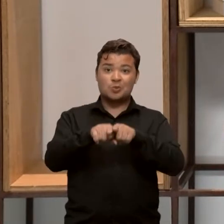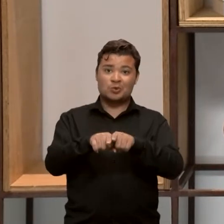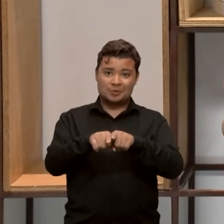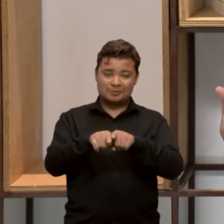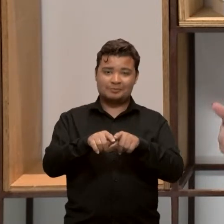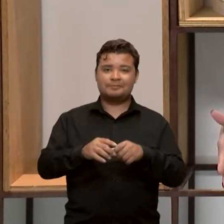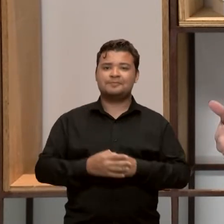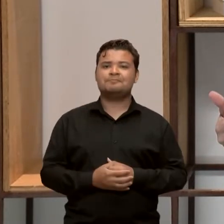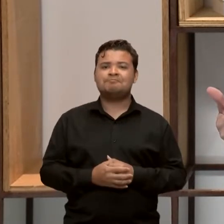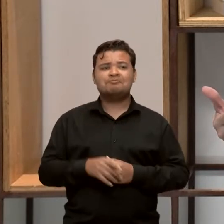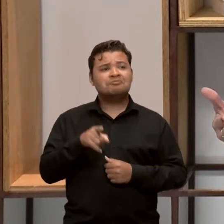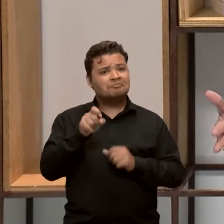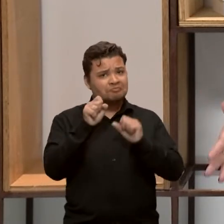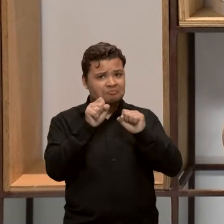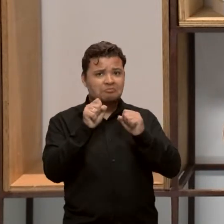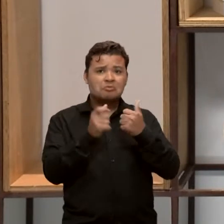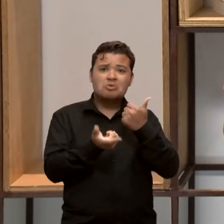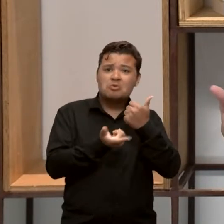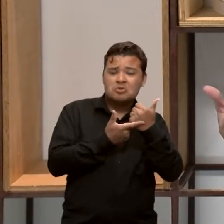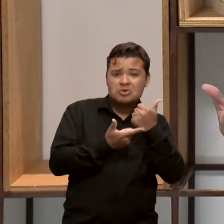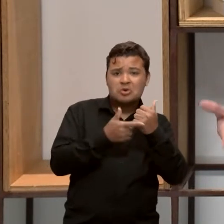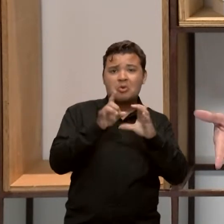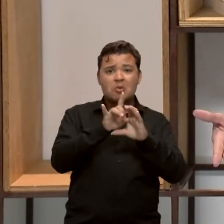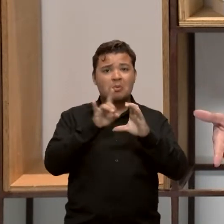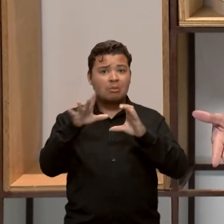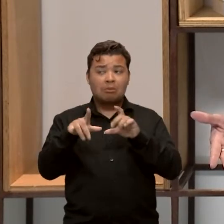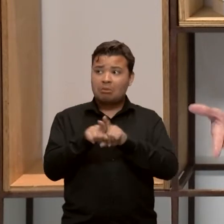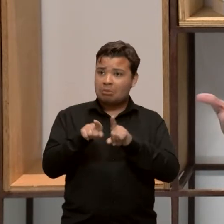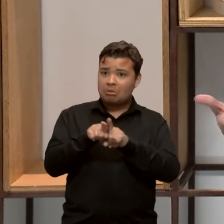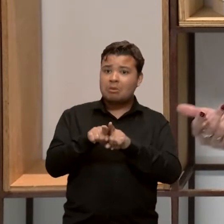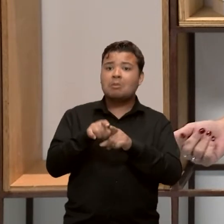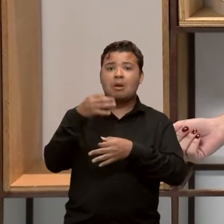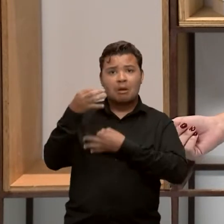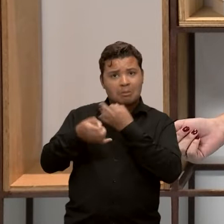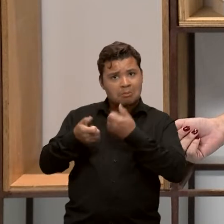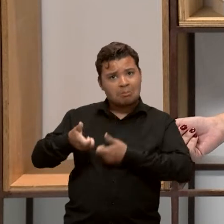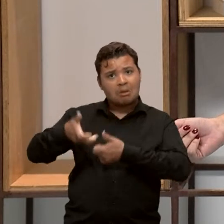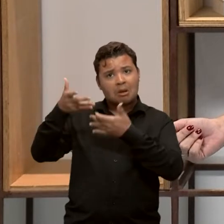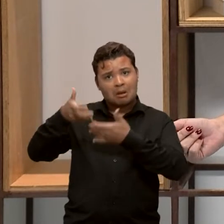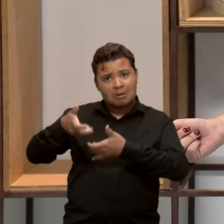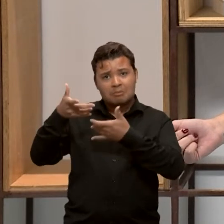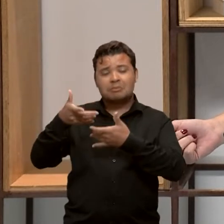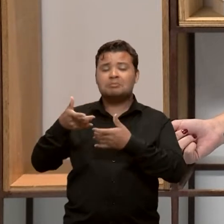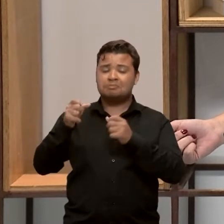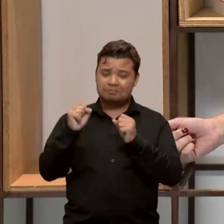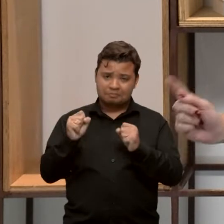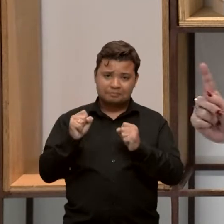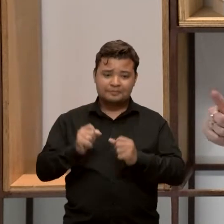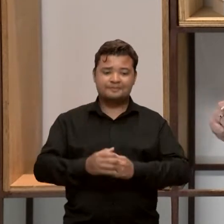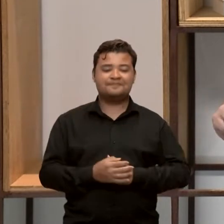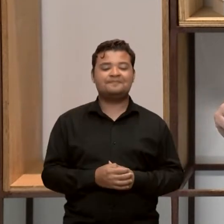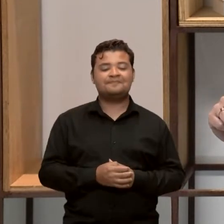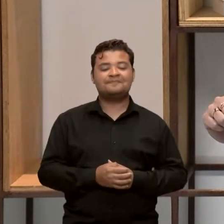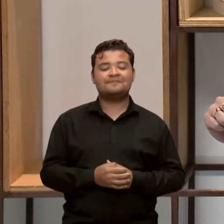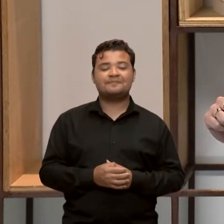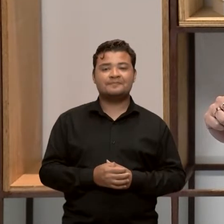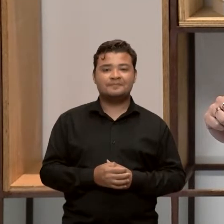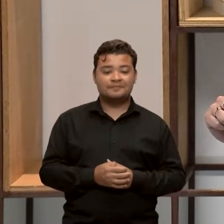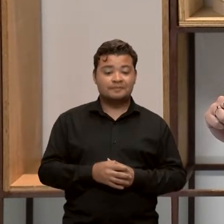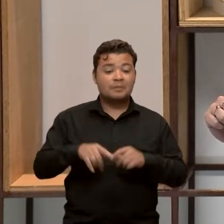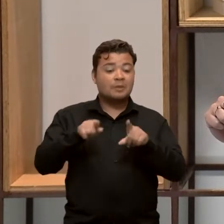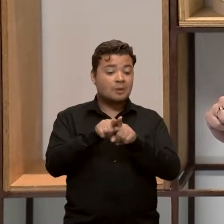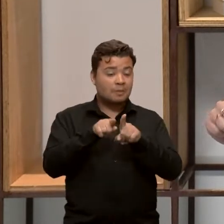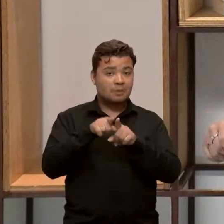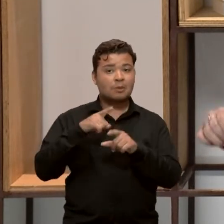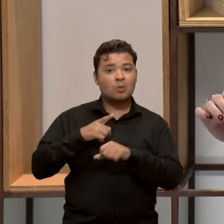Você pode curtir, compartilhar e até comentar o conteúdo por meio dessas plataformas. Além disso, nós temos um